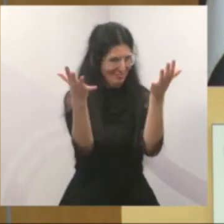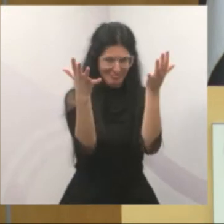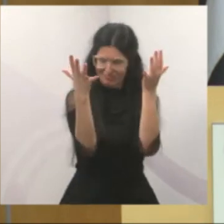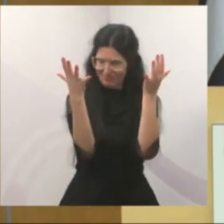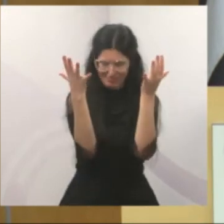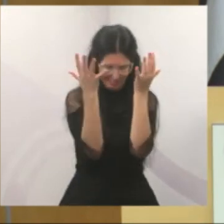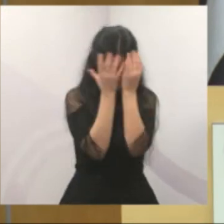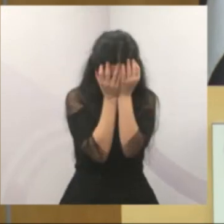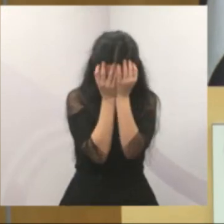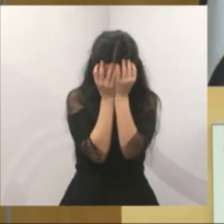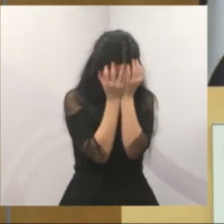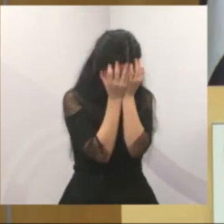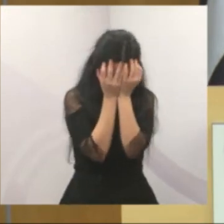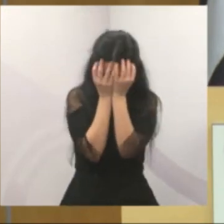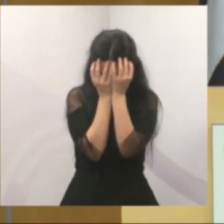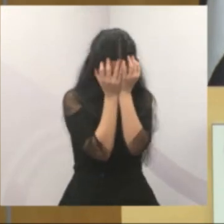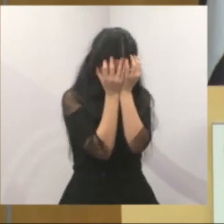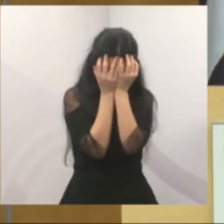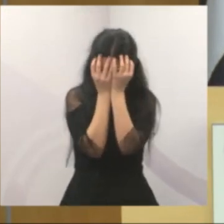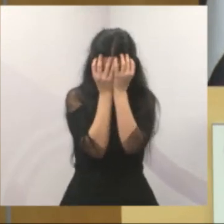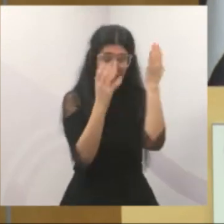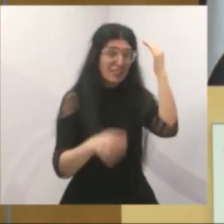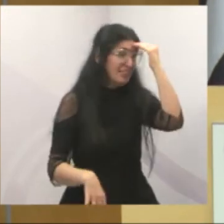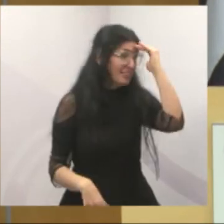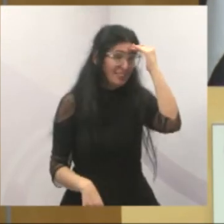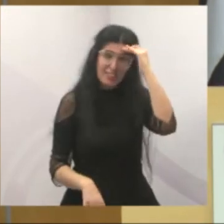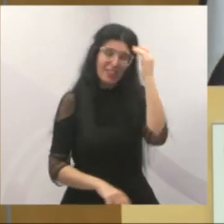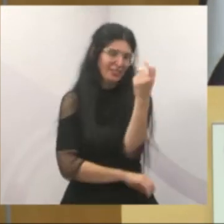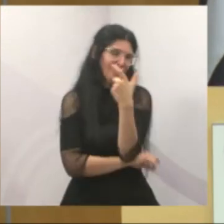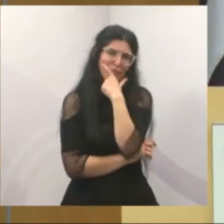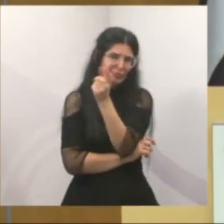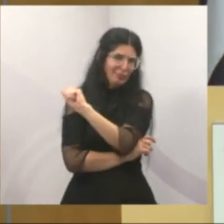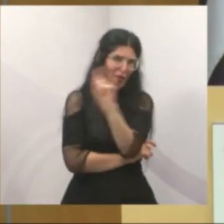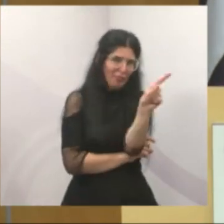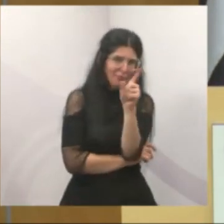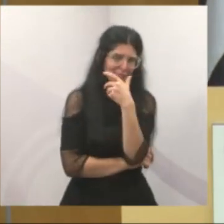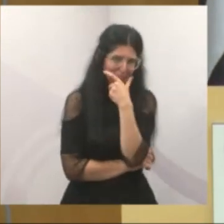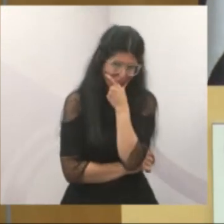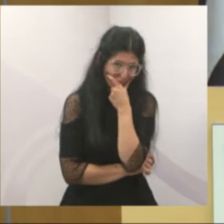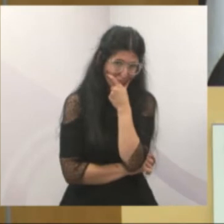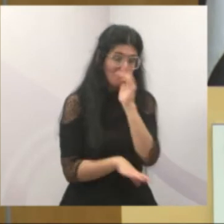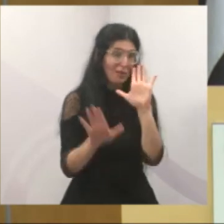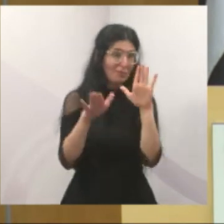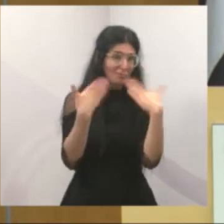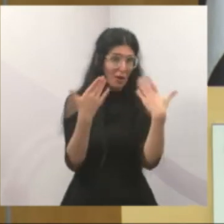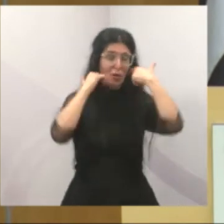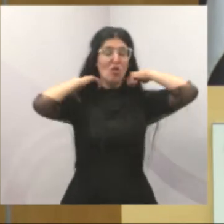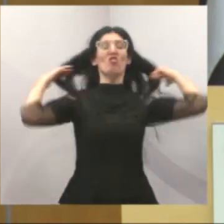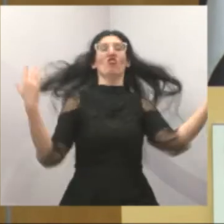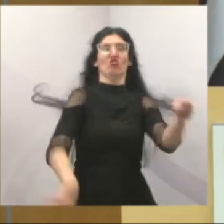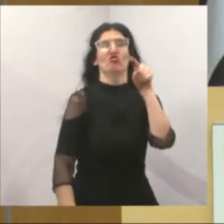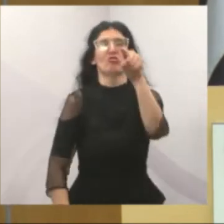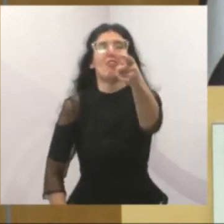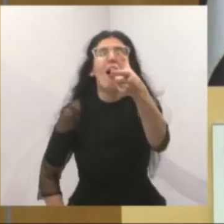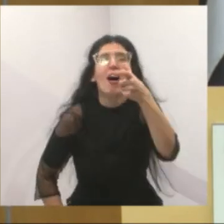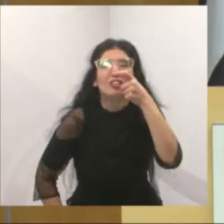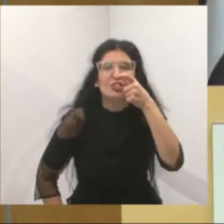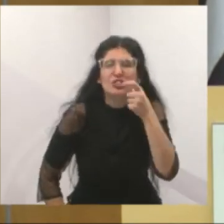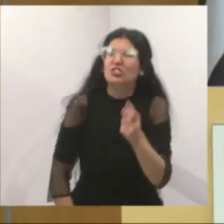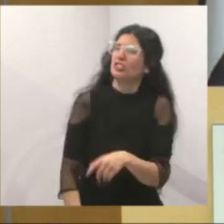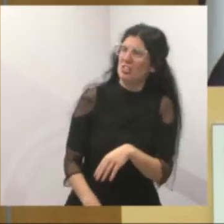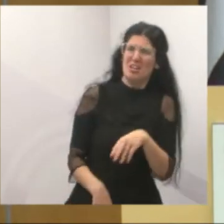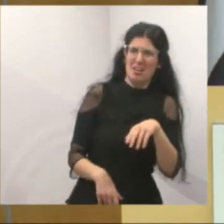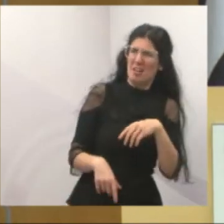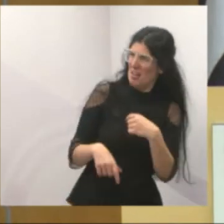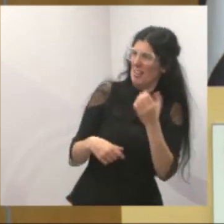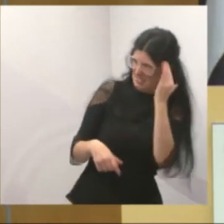meu entendimento. Agora, se cabe dentro do entendimento, você que está nos assistindo, por